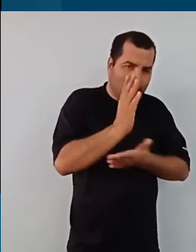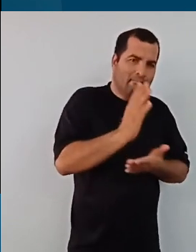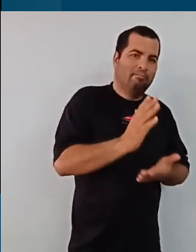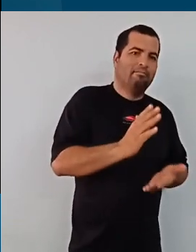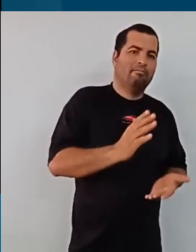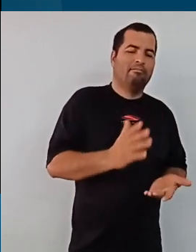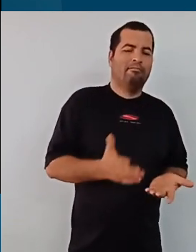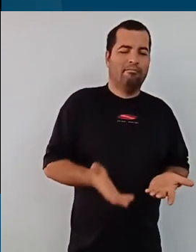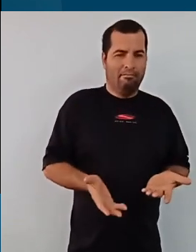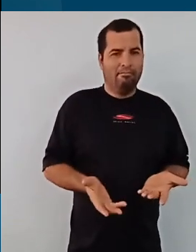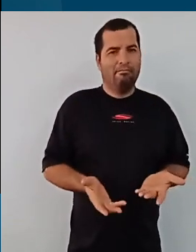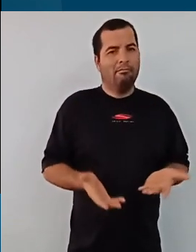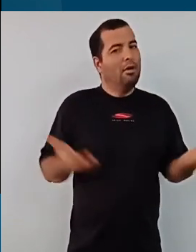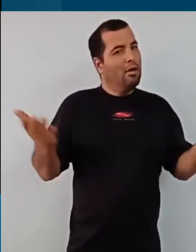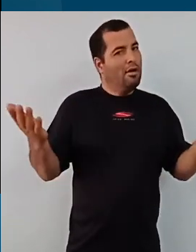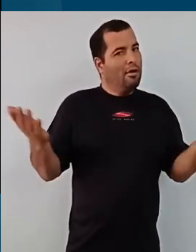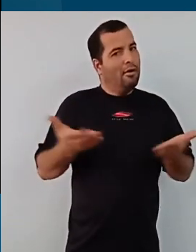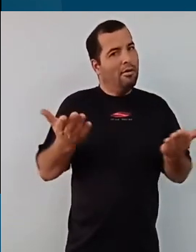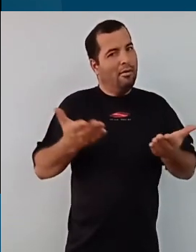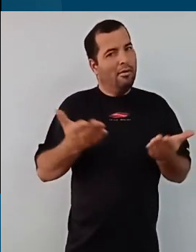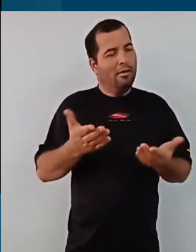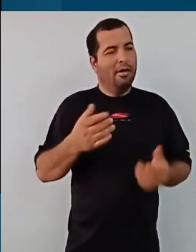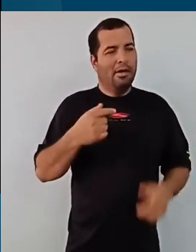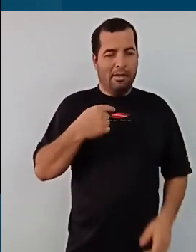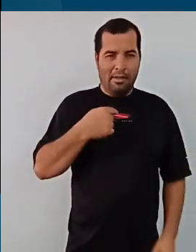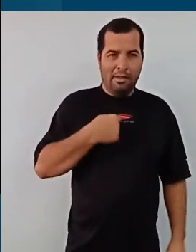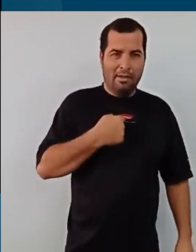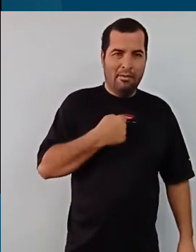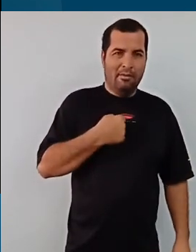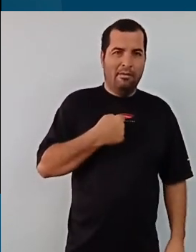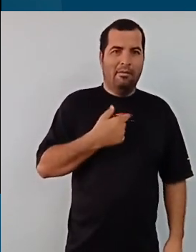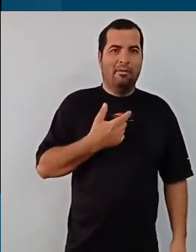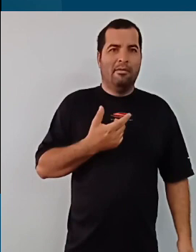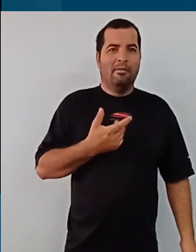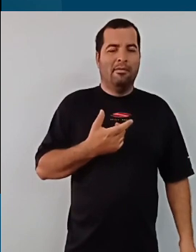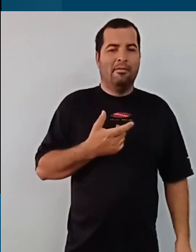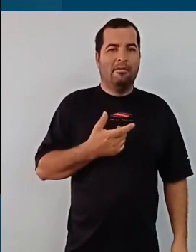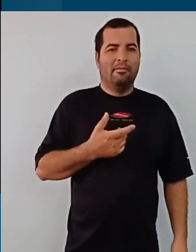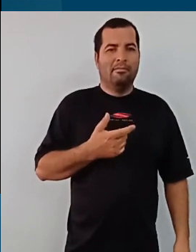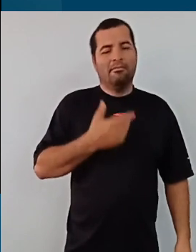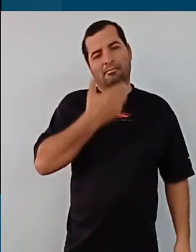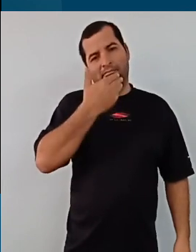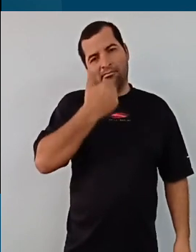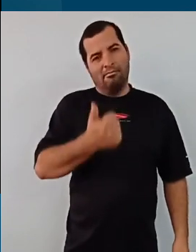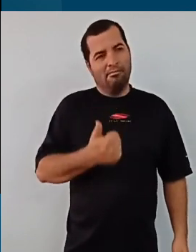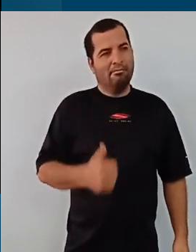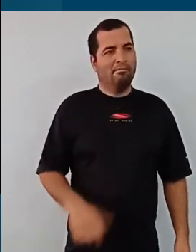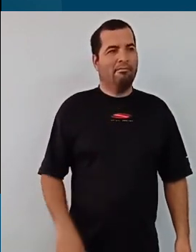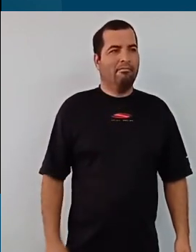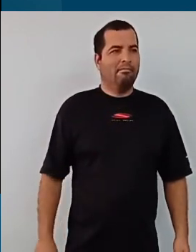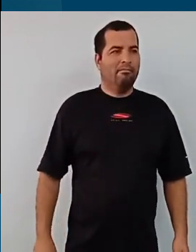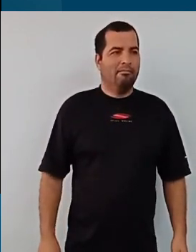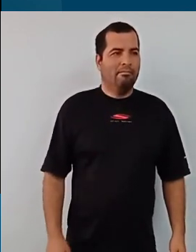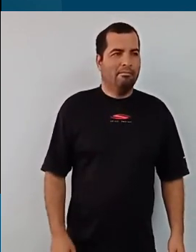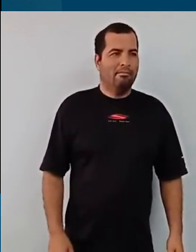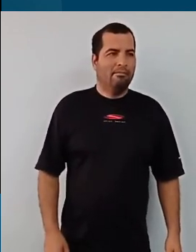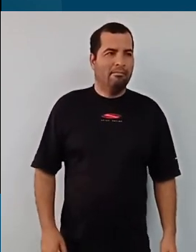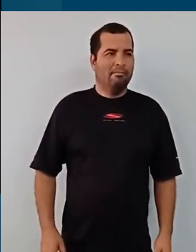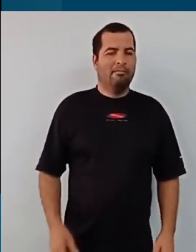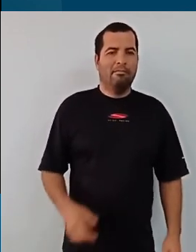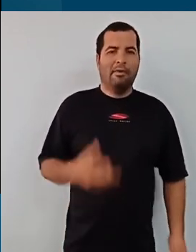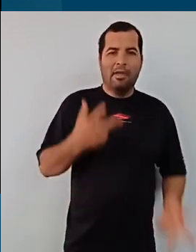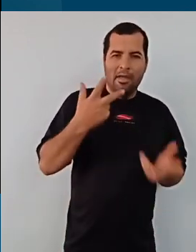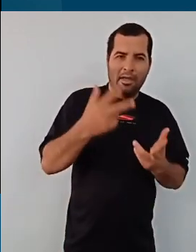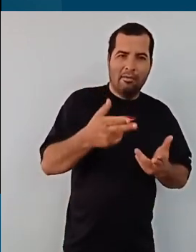positivo. Neste momento, eu tirei o menino do centro. Quando eu faço essa escolha, o